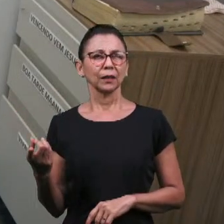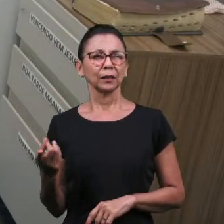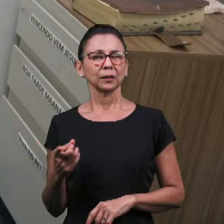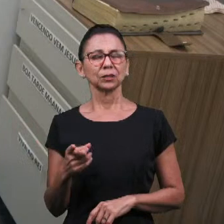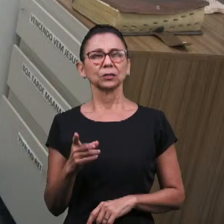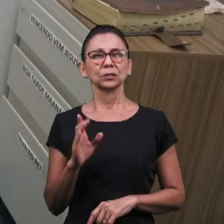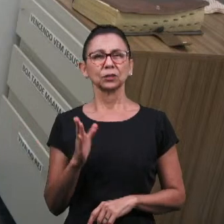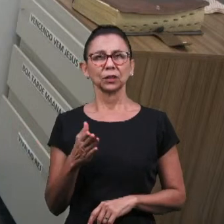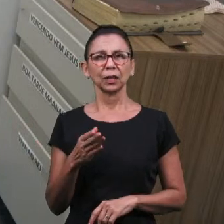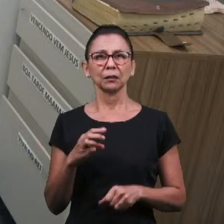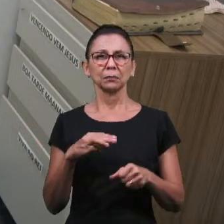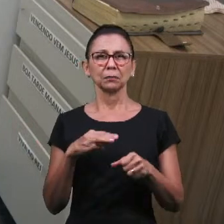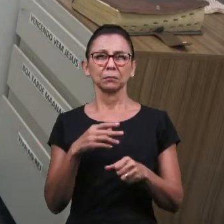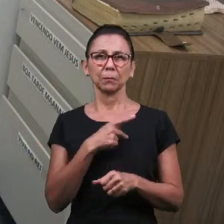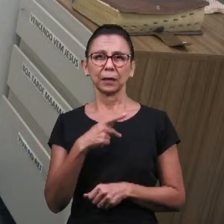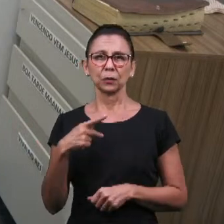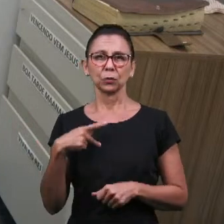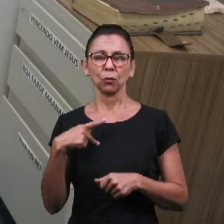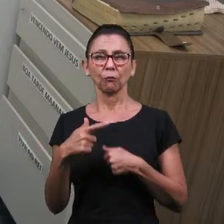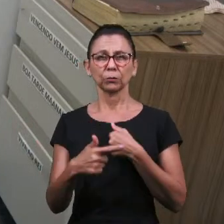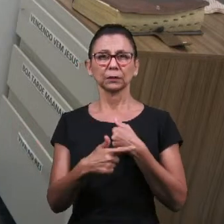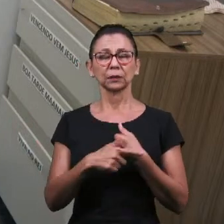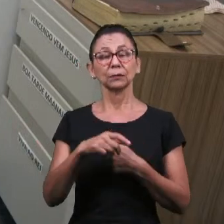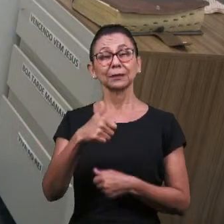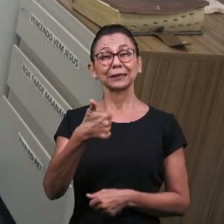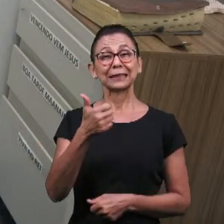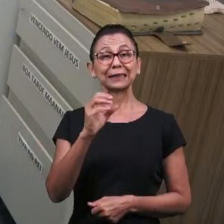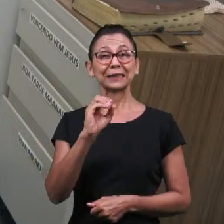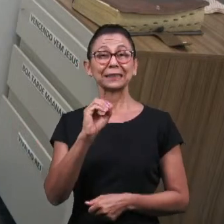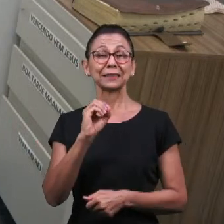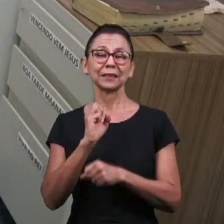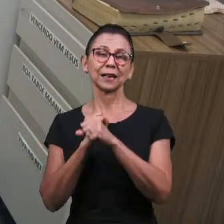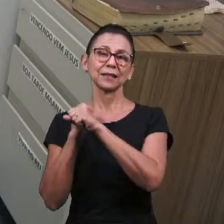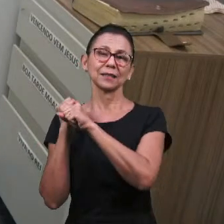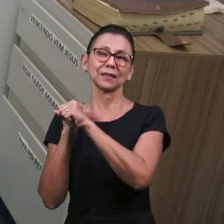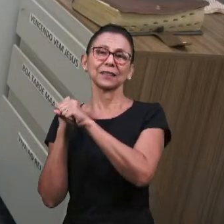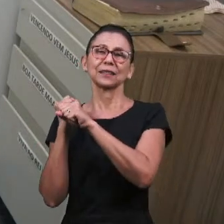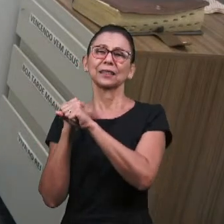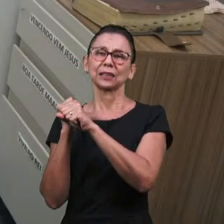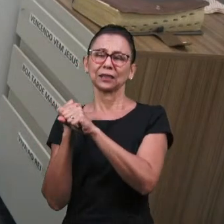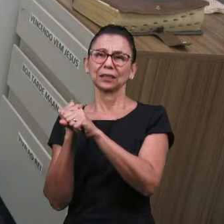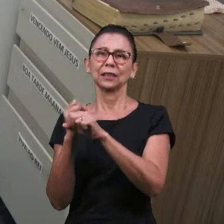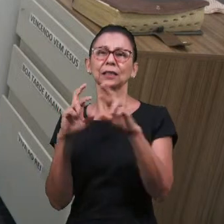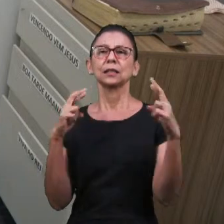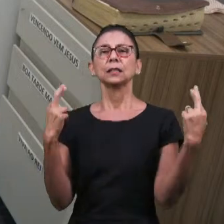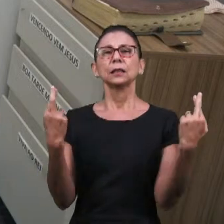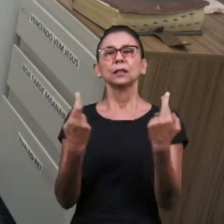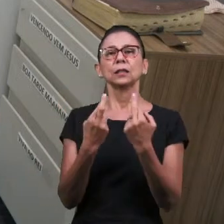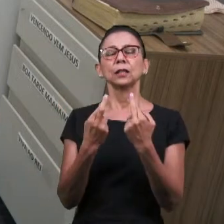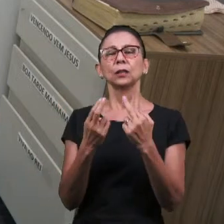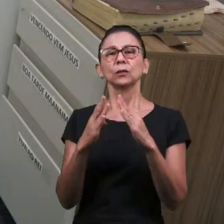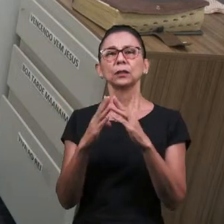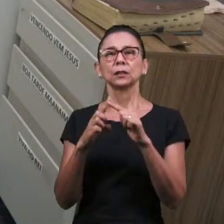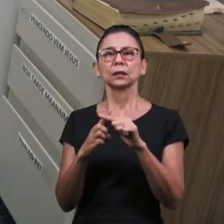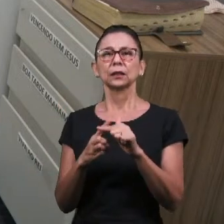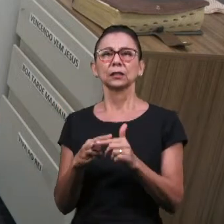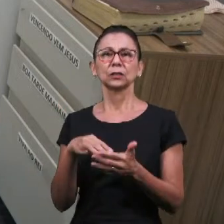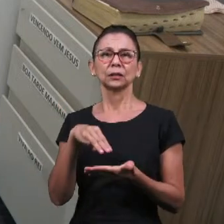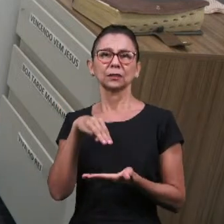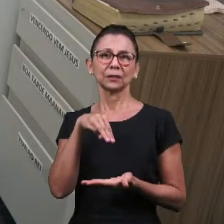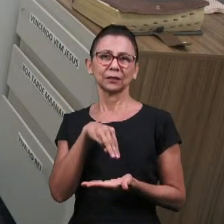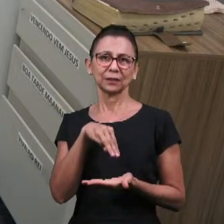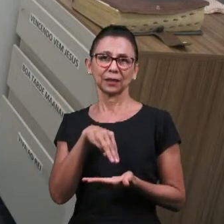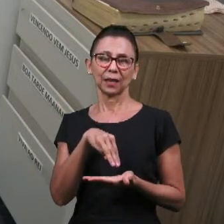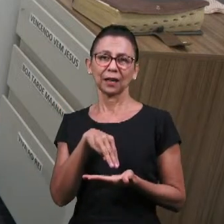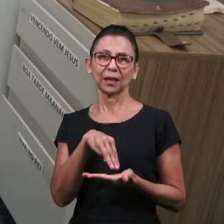anos de ministério. Isso, são 10 anos de ministério. Está ali juntamente com os irmãos da Igreja Cristã Maranata em Duque de Caxias, no